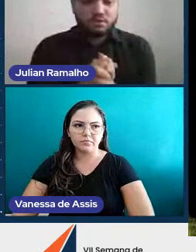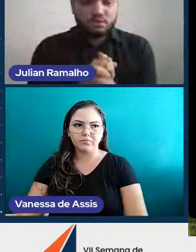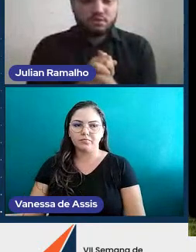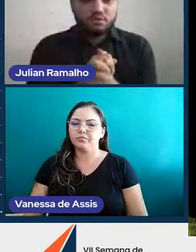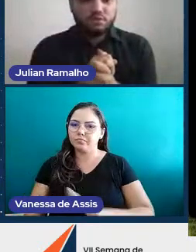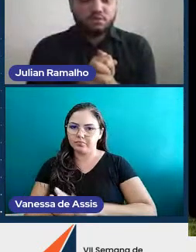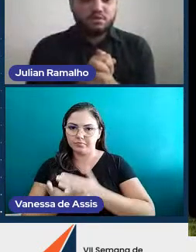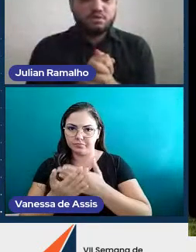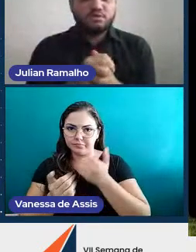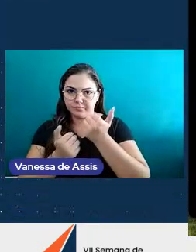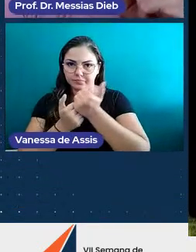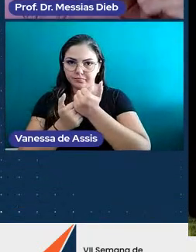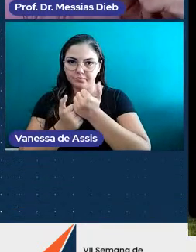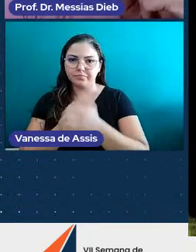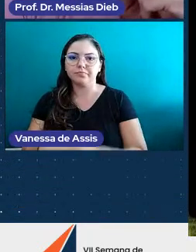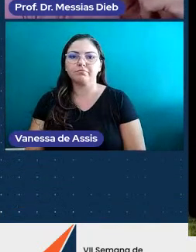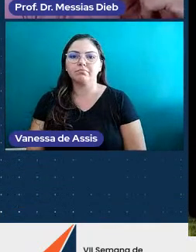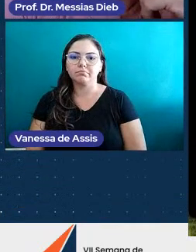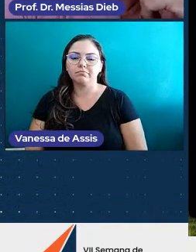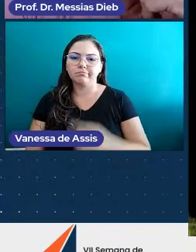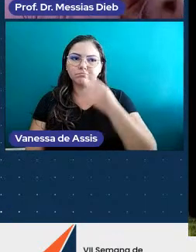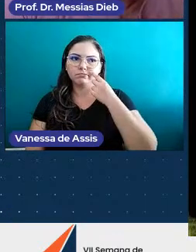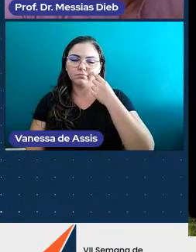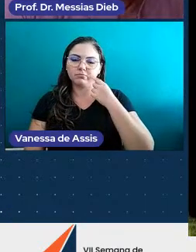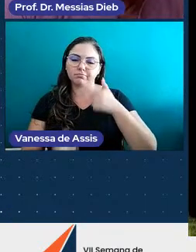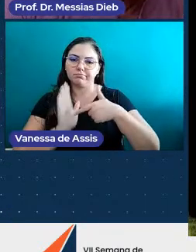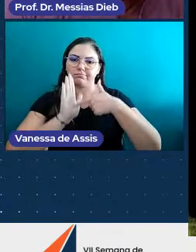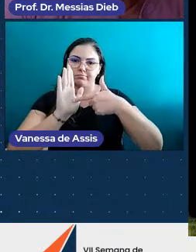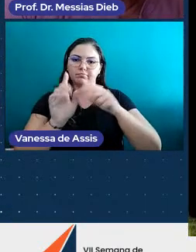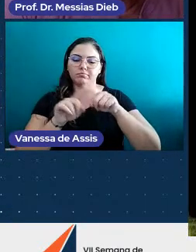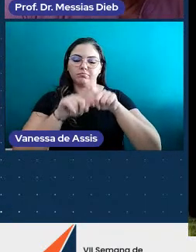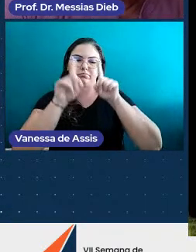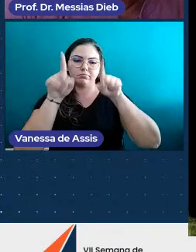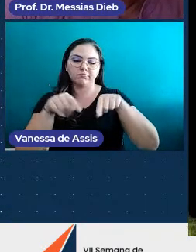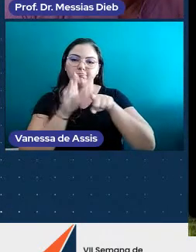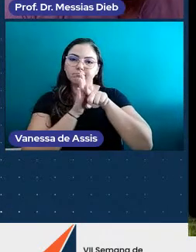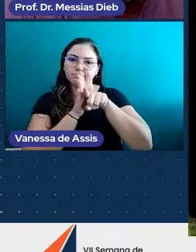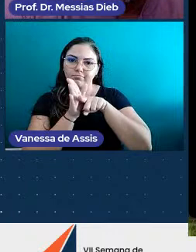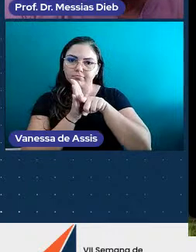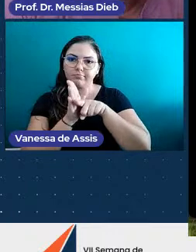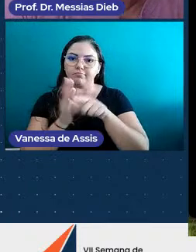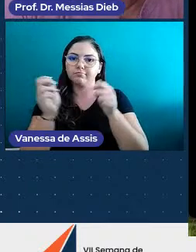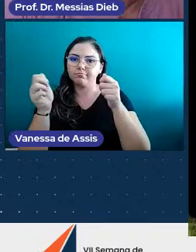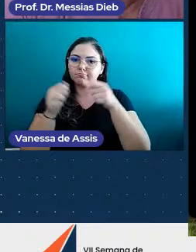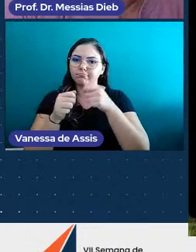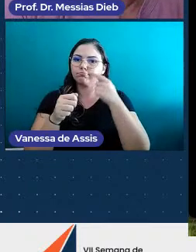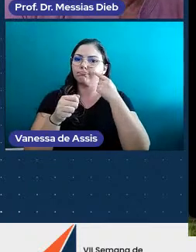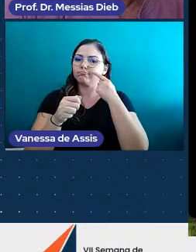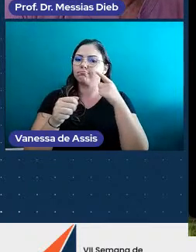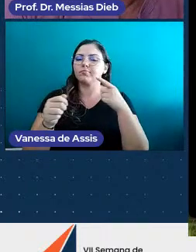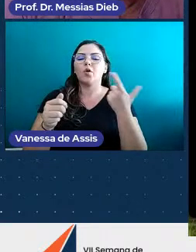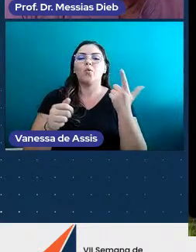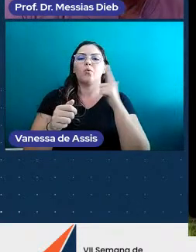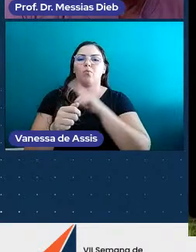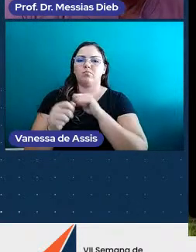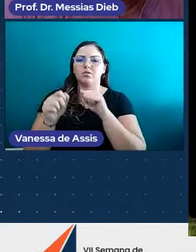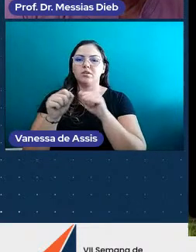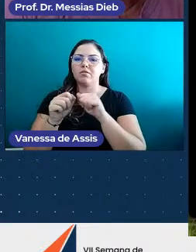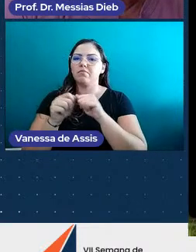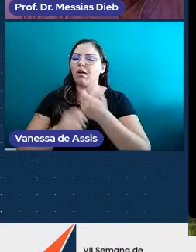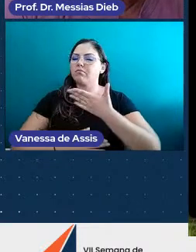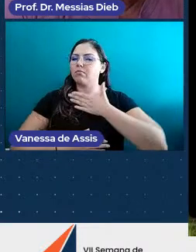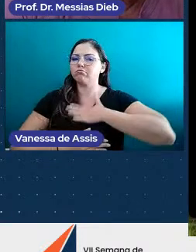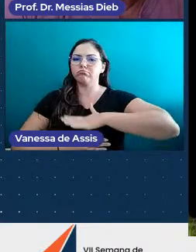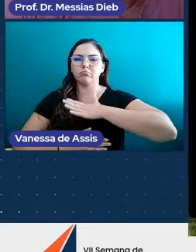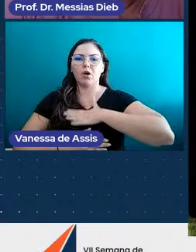ao segui-la, né, eu posso chegar de forma mais tranquila, né, ao meu